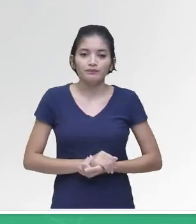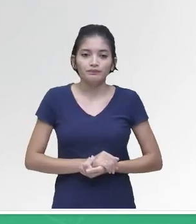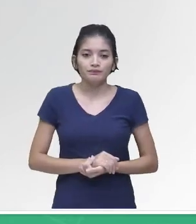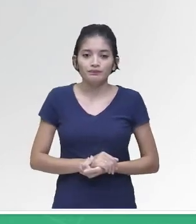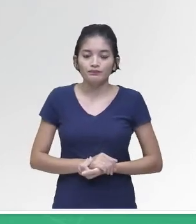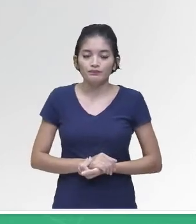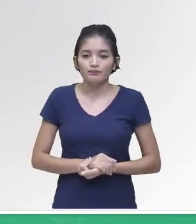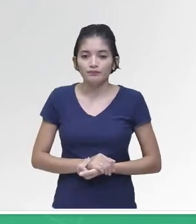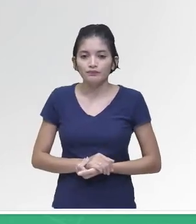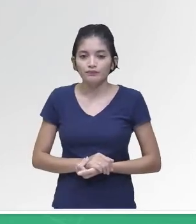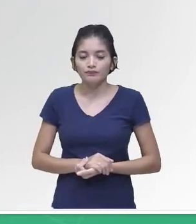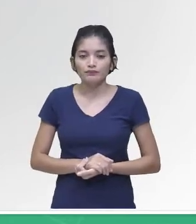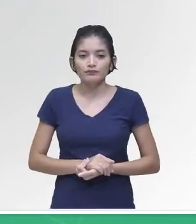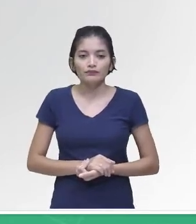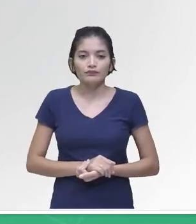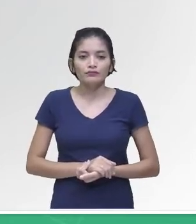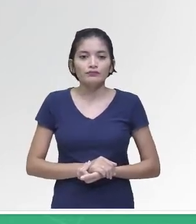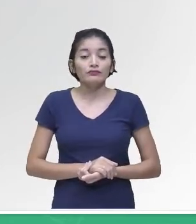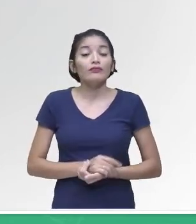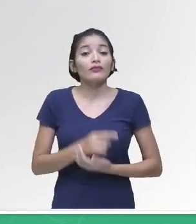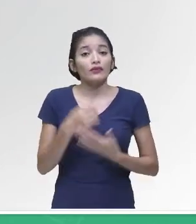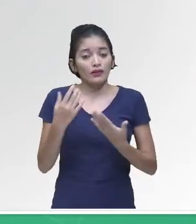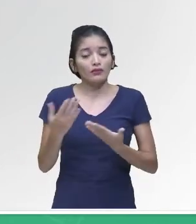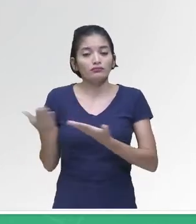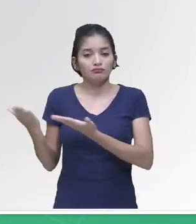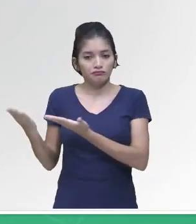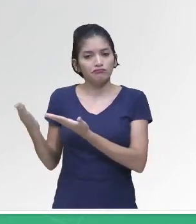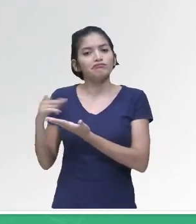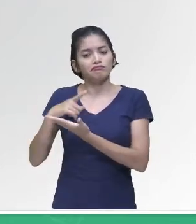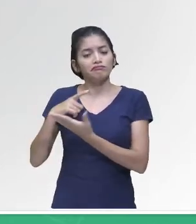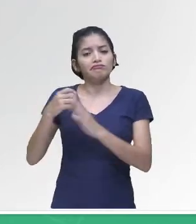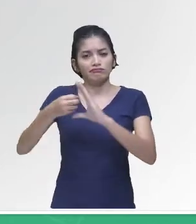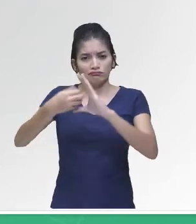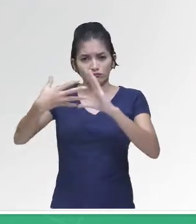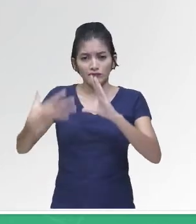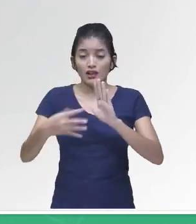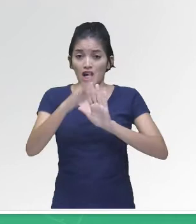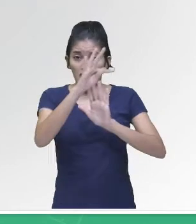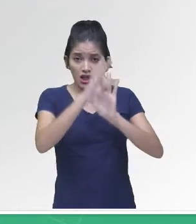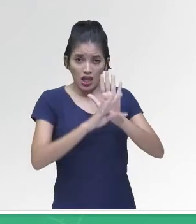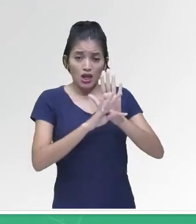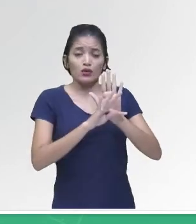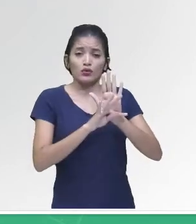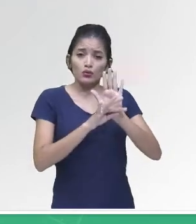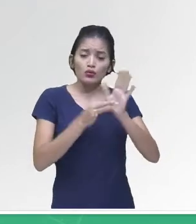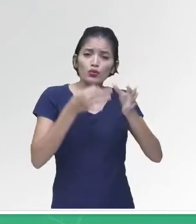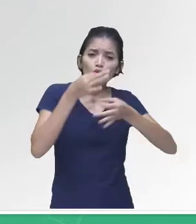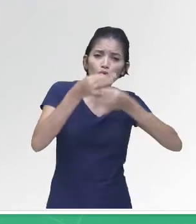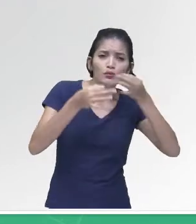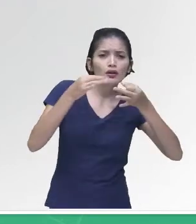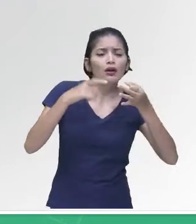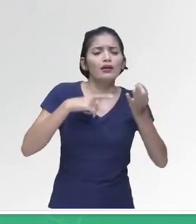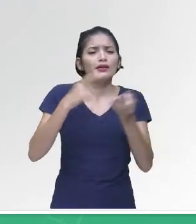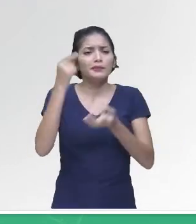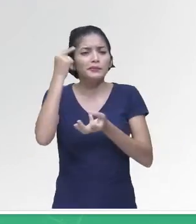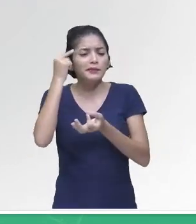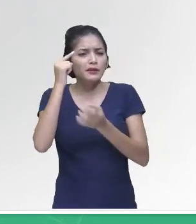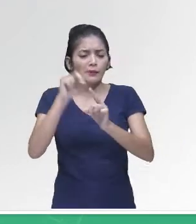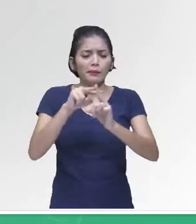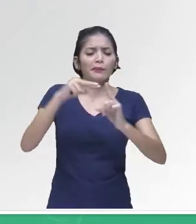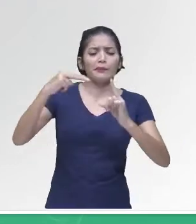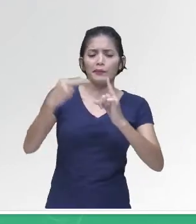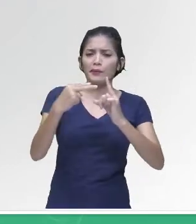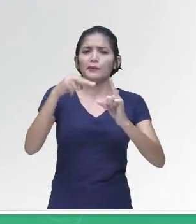aí, exatamente aqui, eu tenho essa característica, né? Texto de opinião, ele vai trazer esse ponto de vista, essa tese,